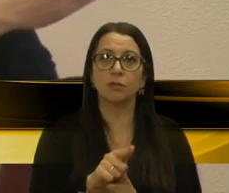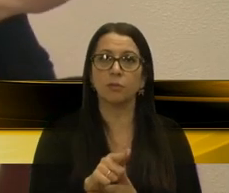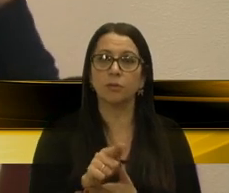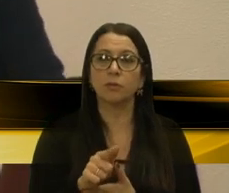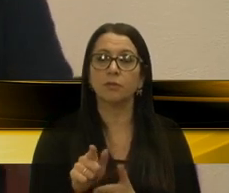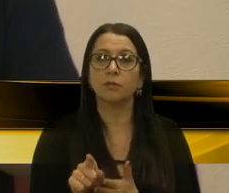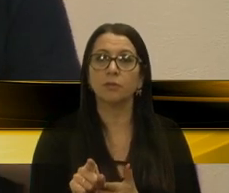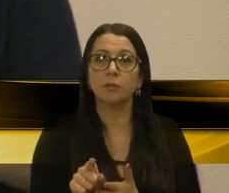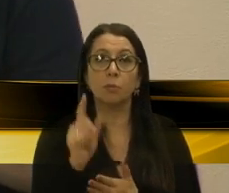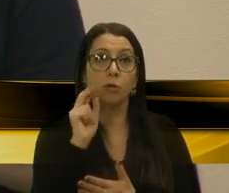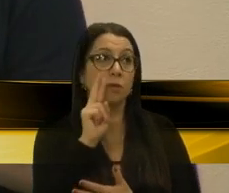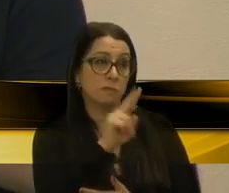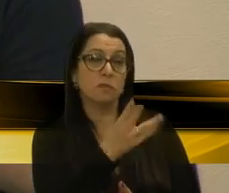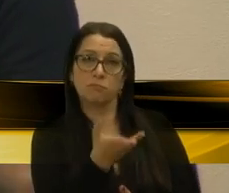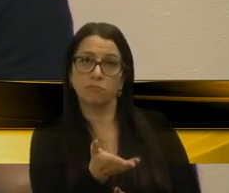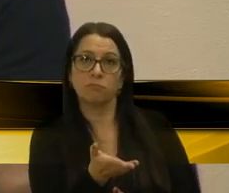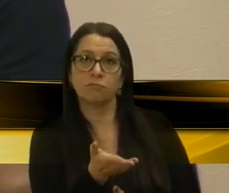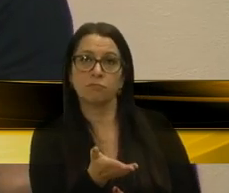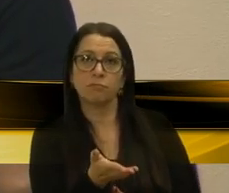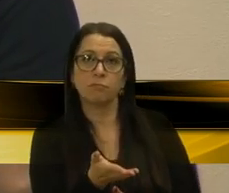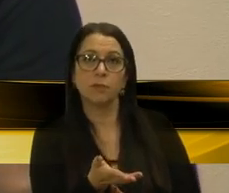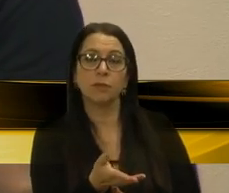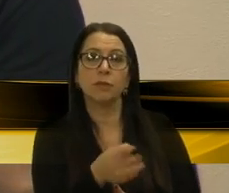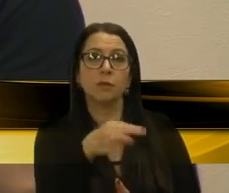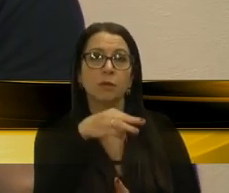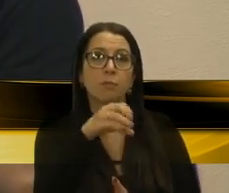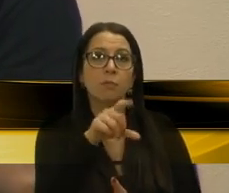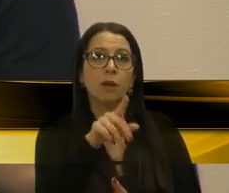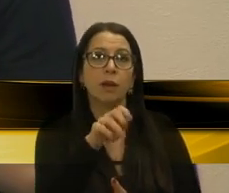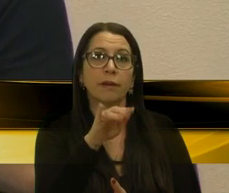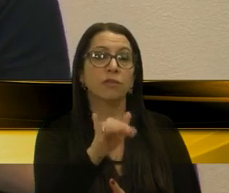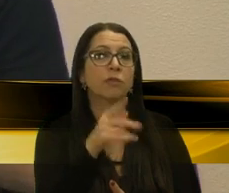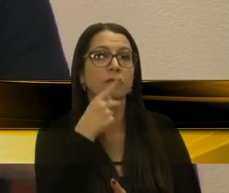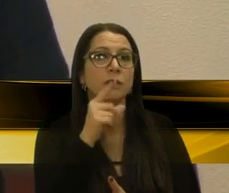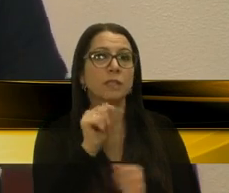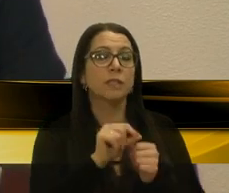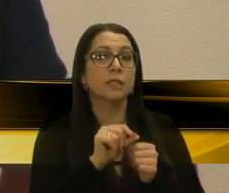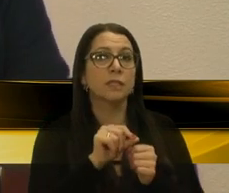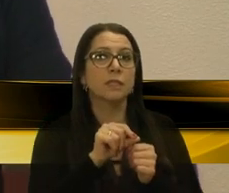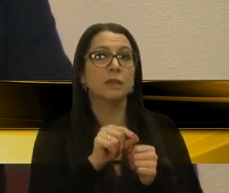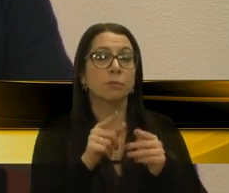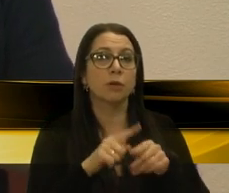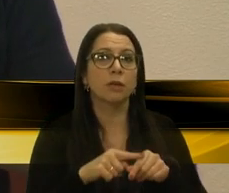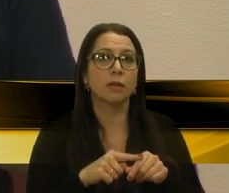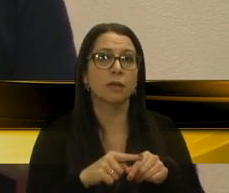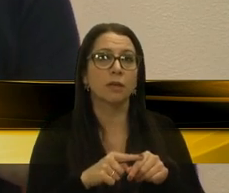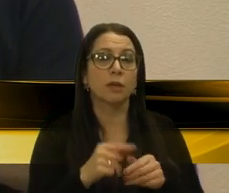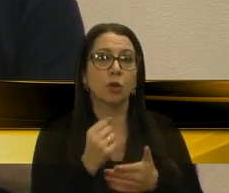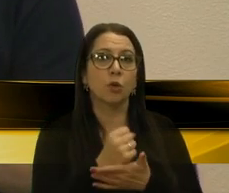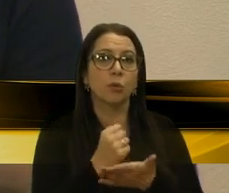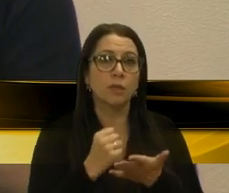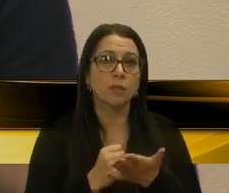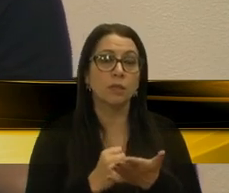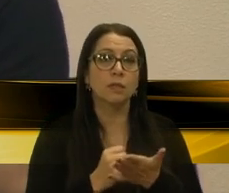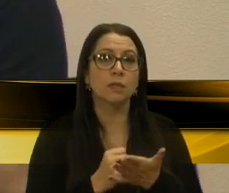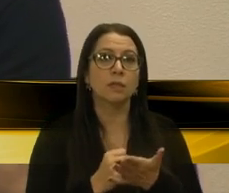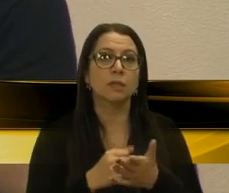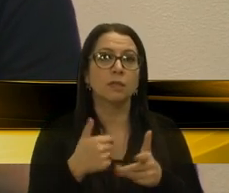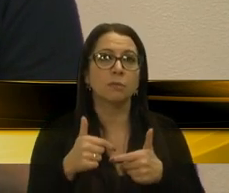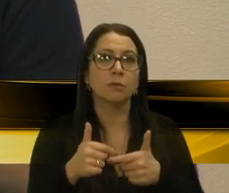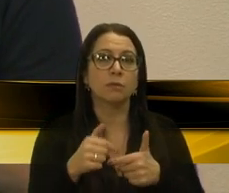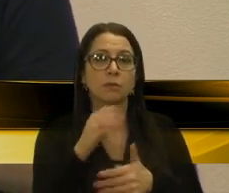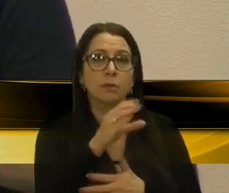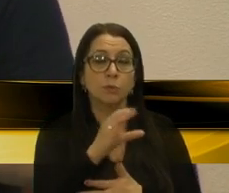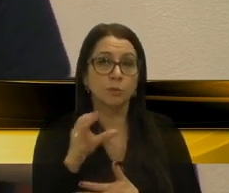gente já pode ter visto ele aí. O que o Melete está fazendo aí? Não, está fazendo aí porque ele foi contratado, está efetivado como um cargo